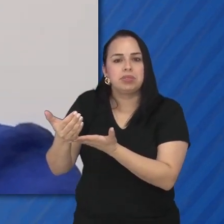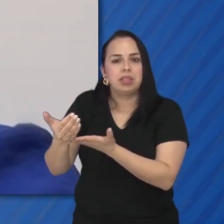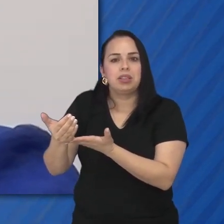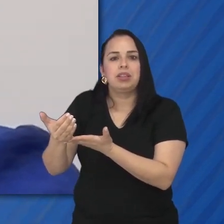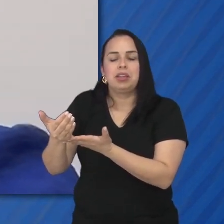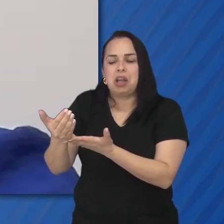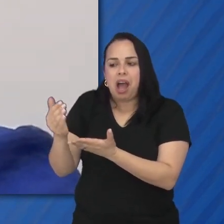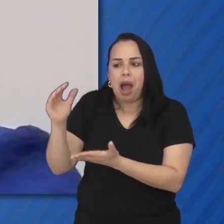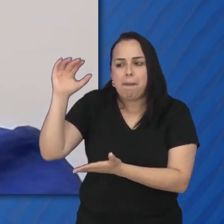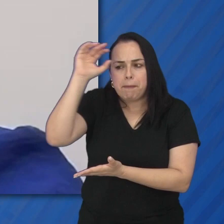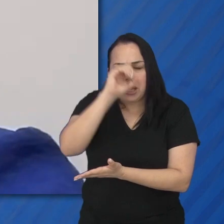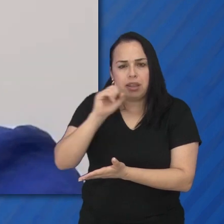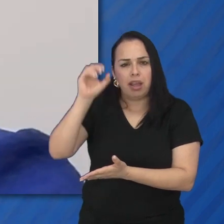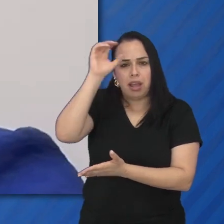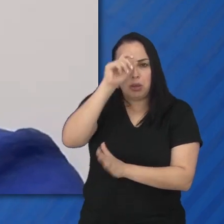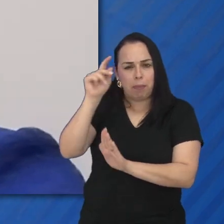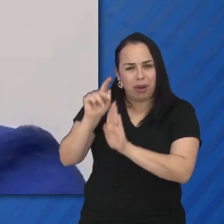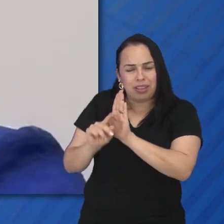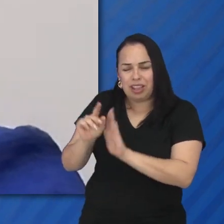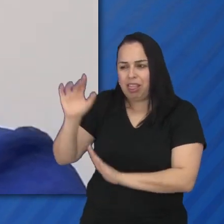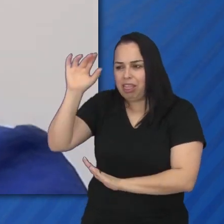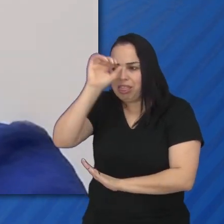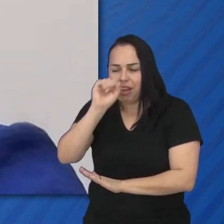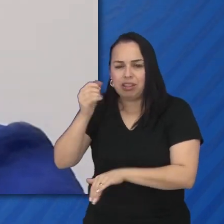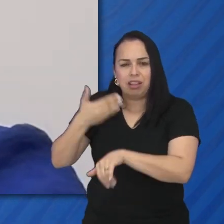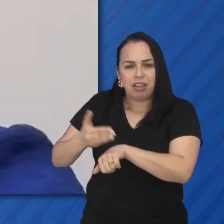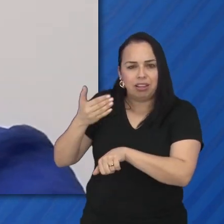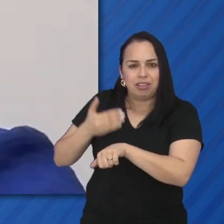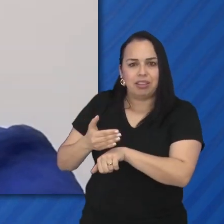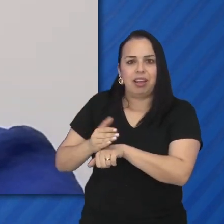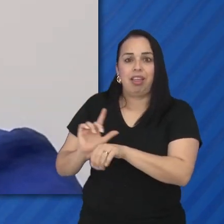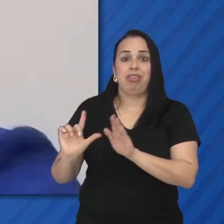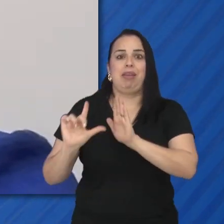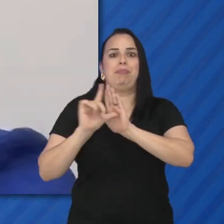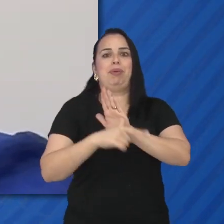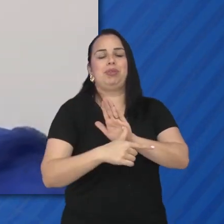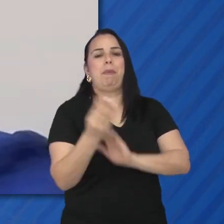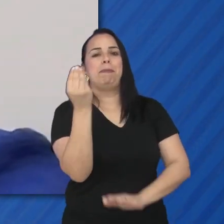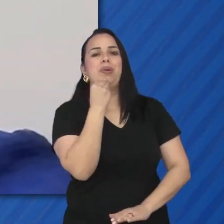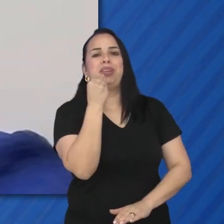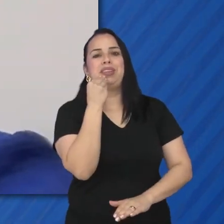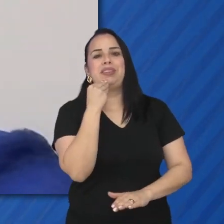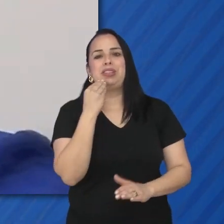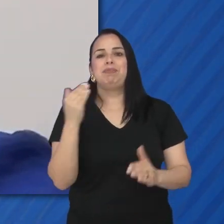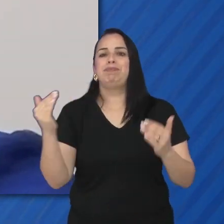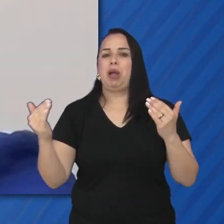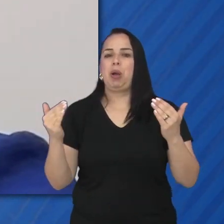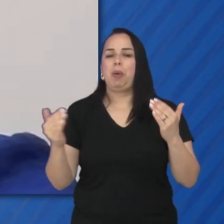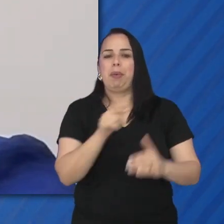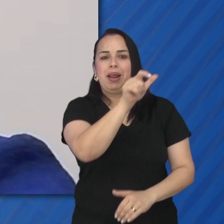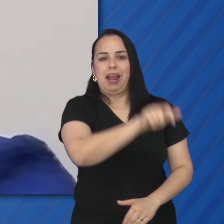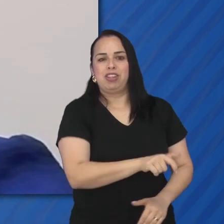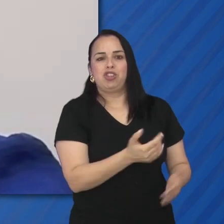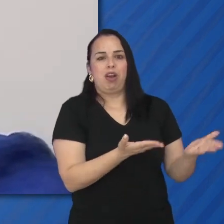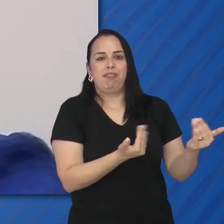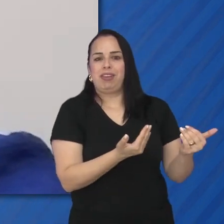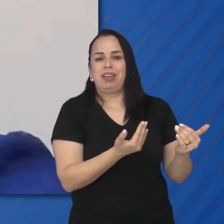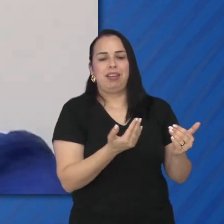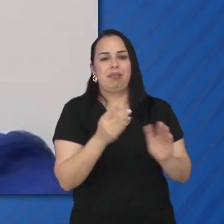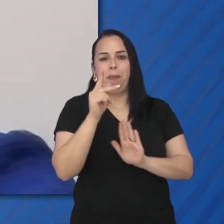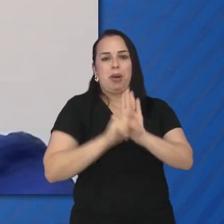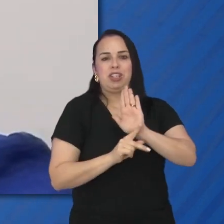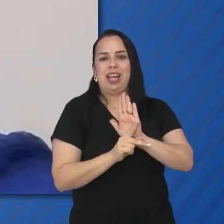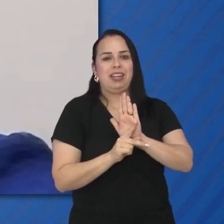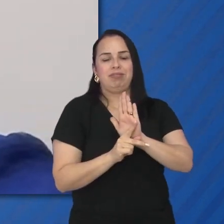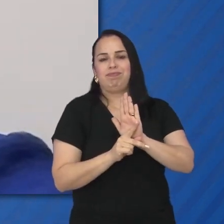o serviço lá desde o jovem aprendiz, ele tem muito mais chances na carreira do que aquele que